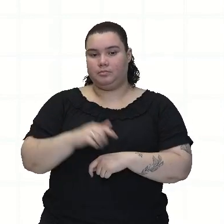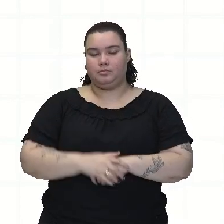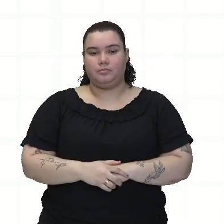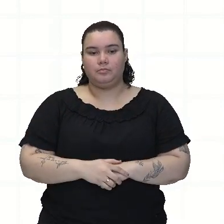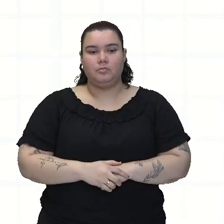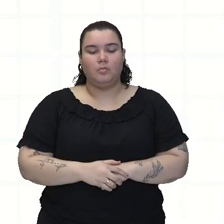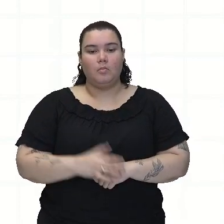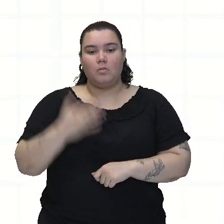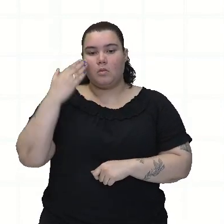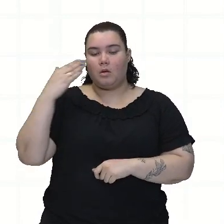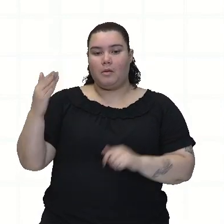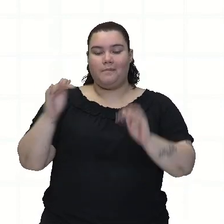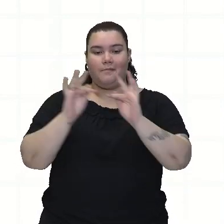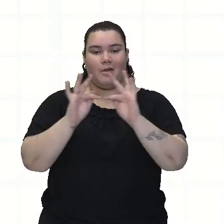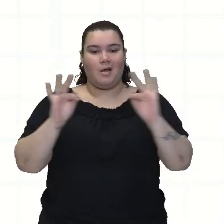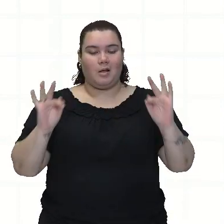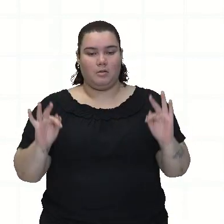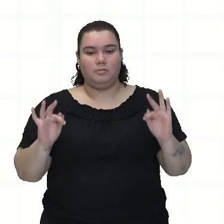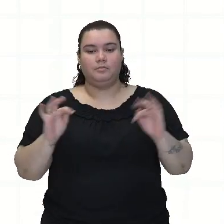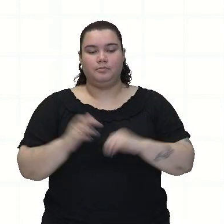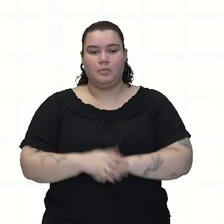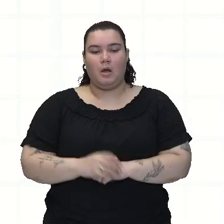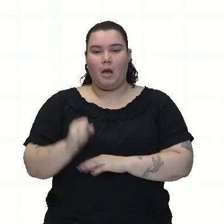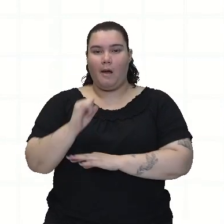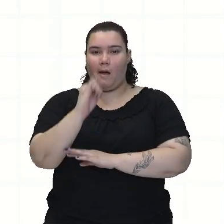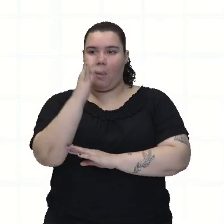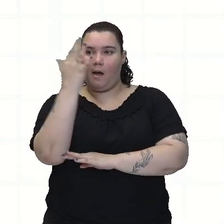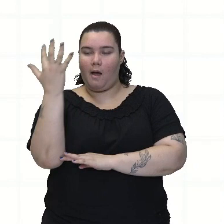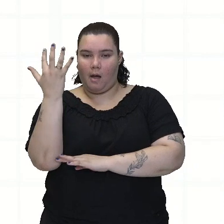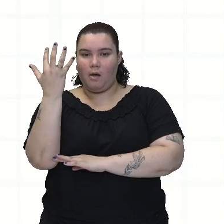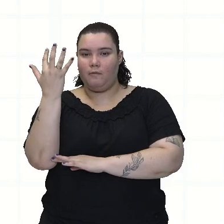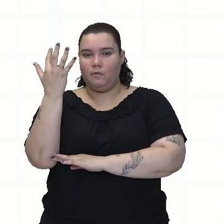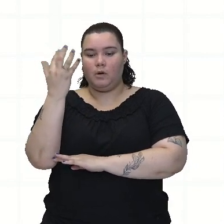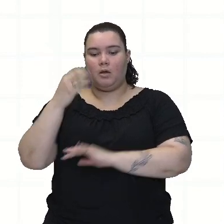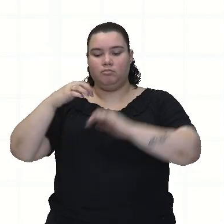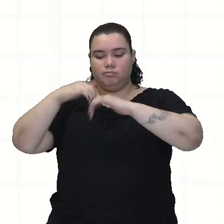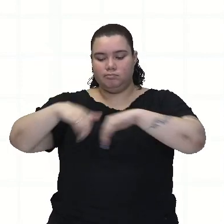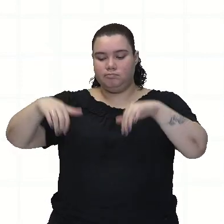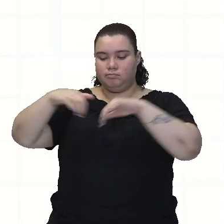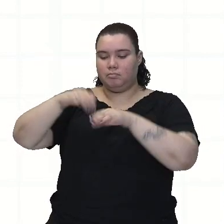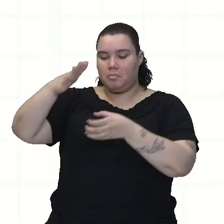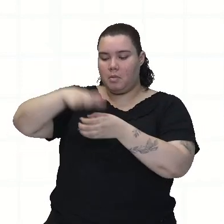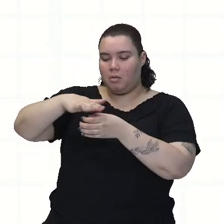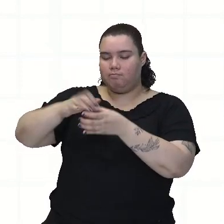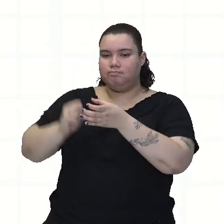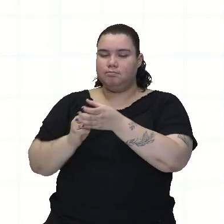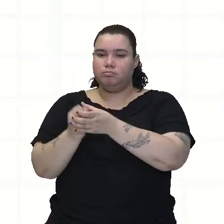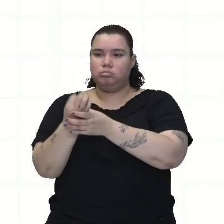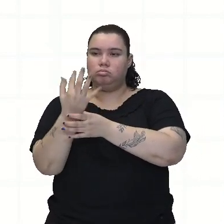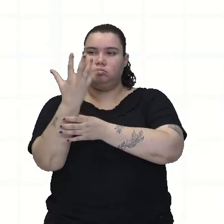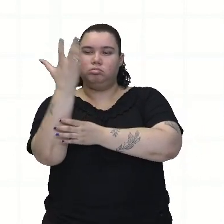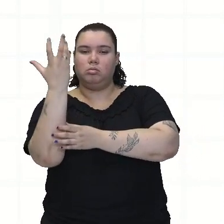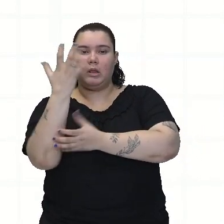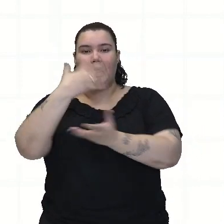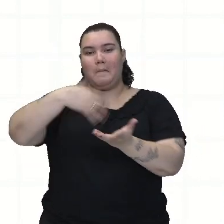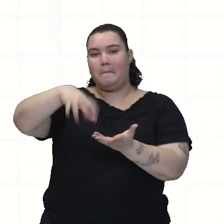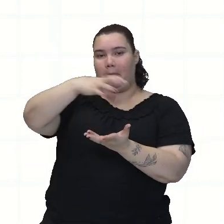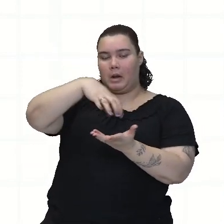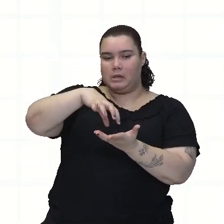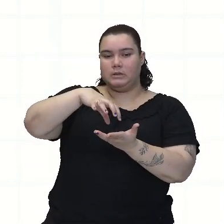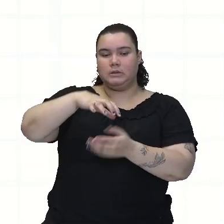no parque. Árvores no parque é o complemento do verbal da ação direta. Plantamos. Nós plantamos o